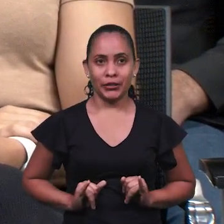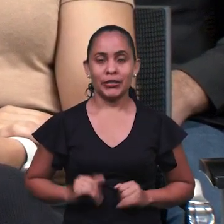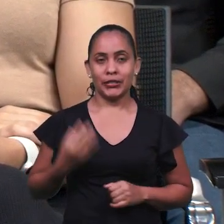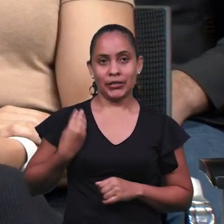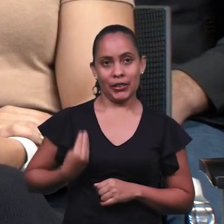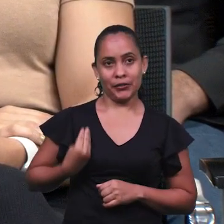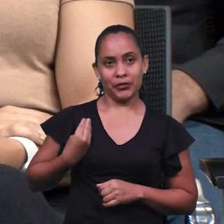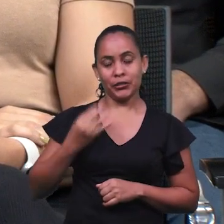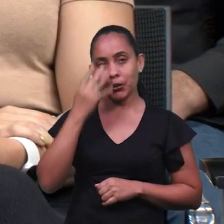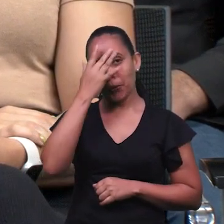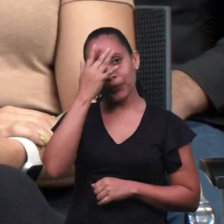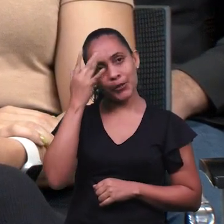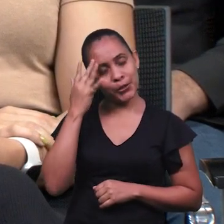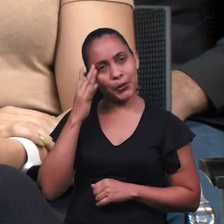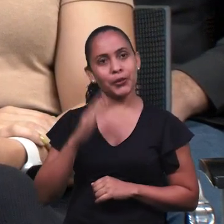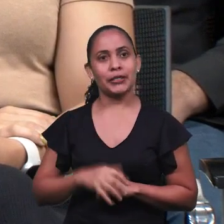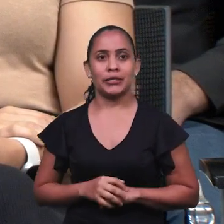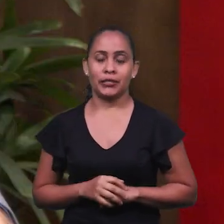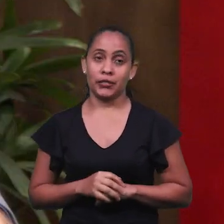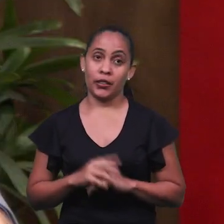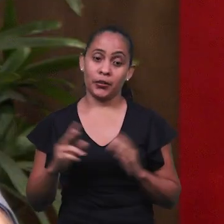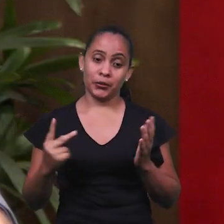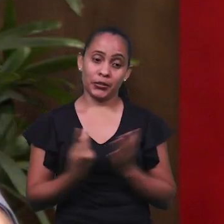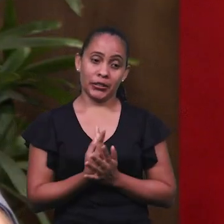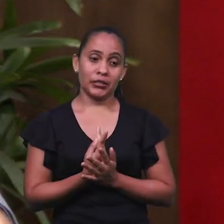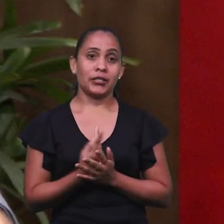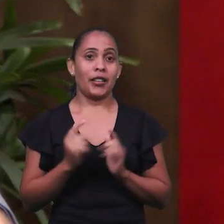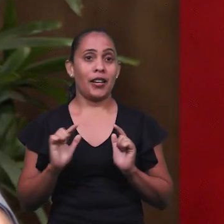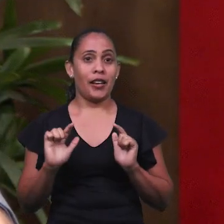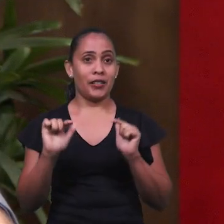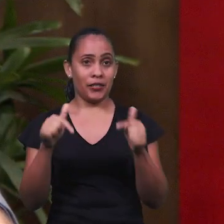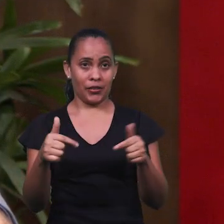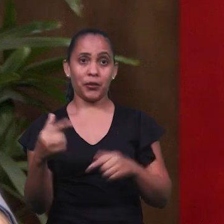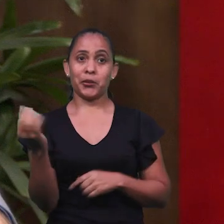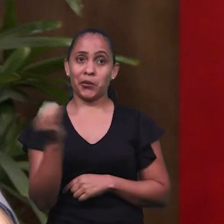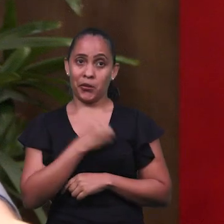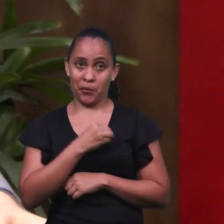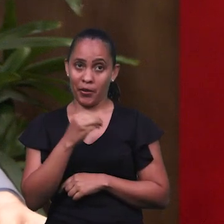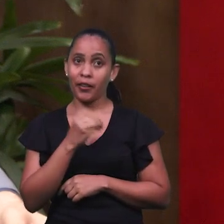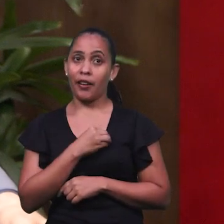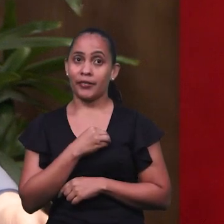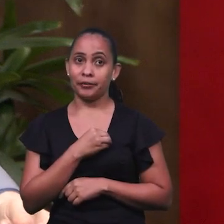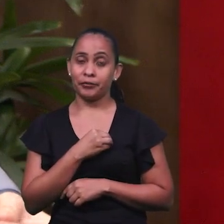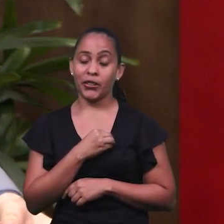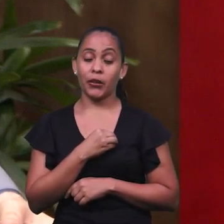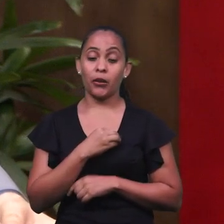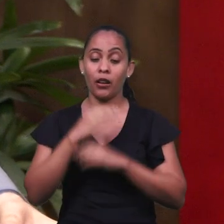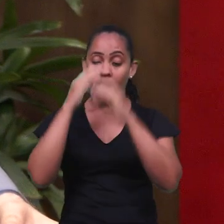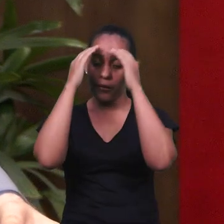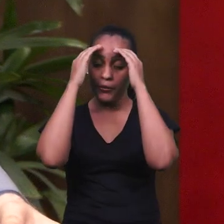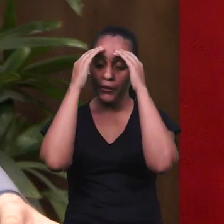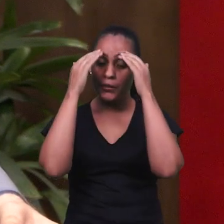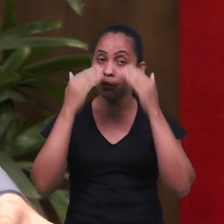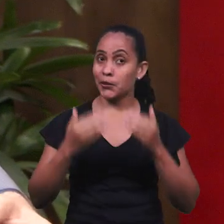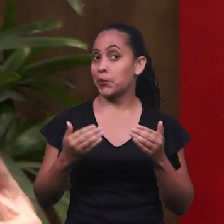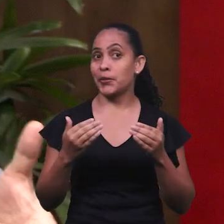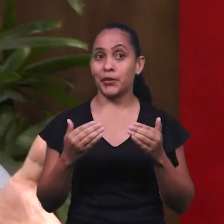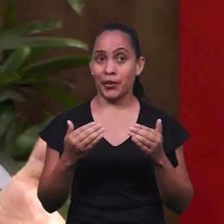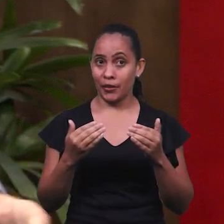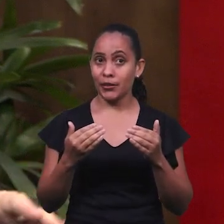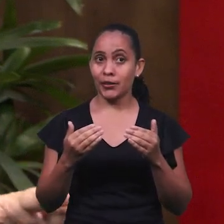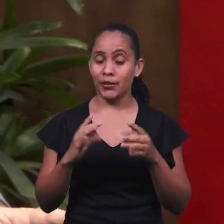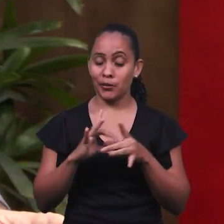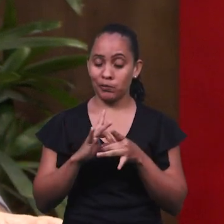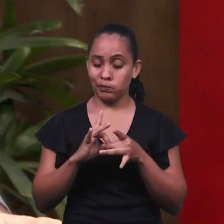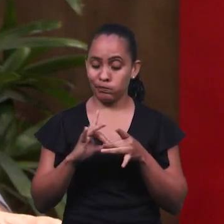homem é a consequência do pecado, né? Porque quando o homem peca, ele